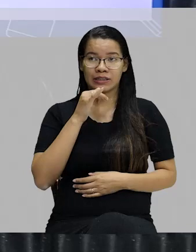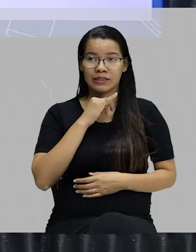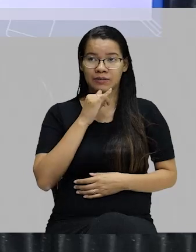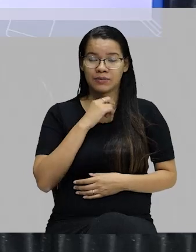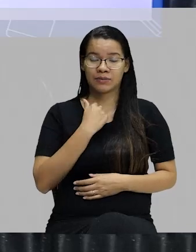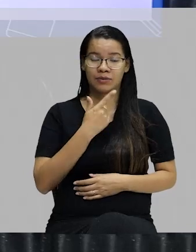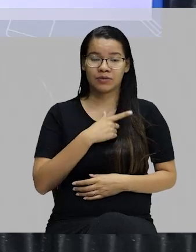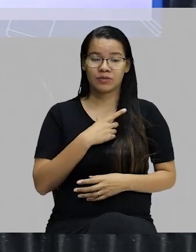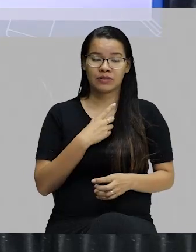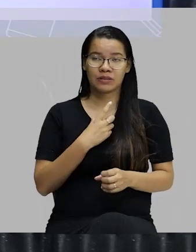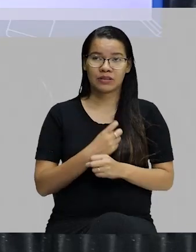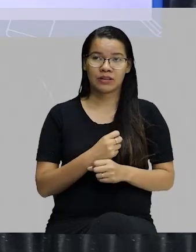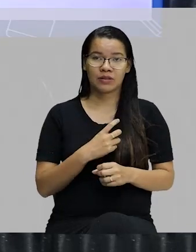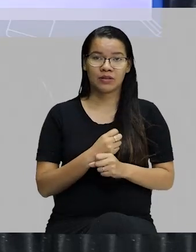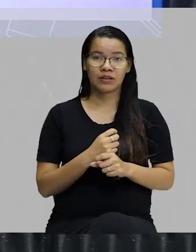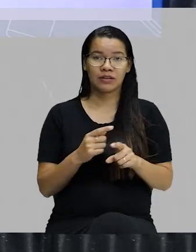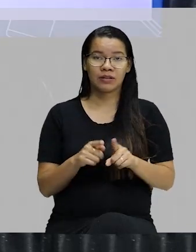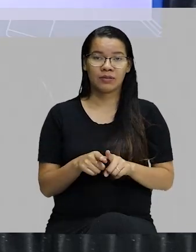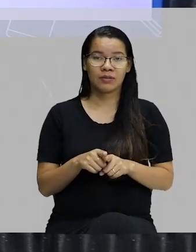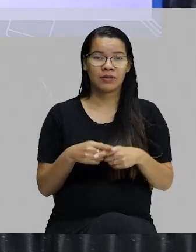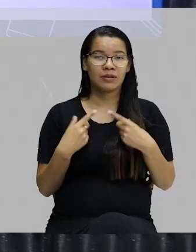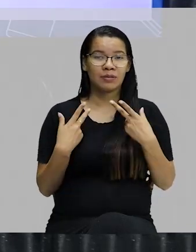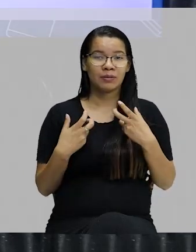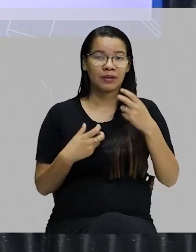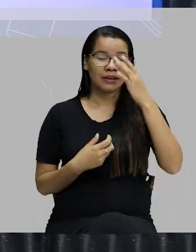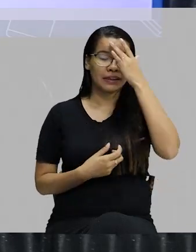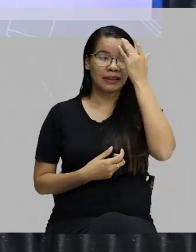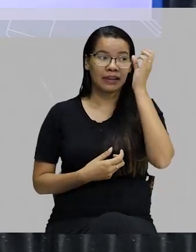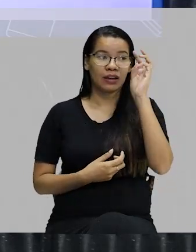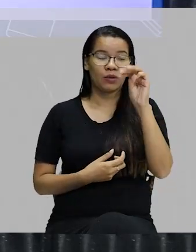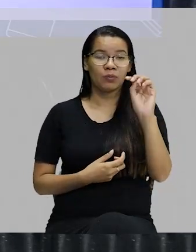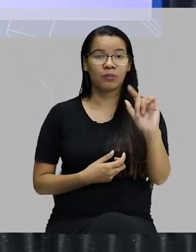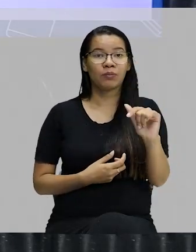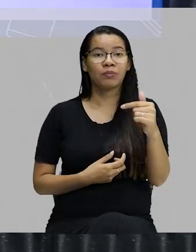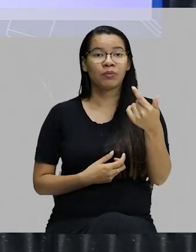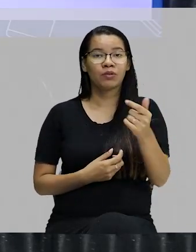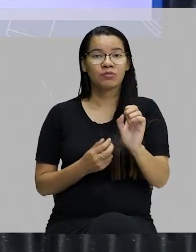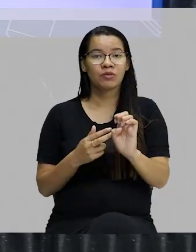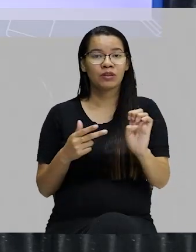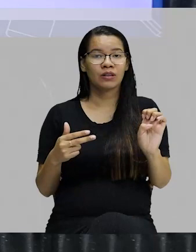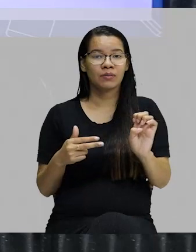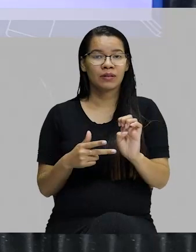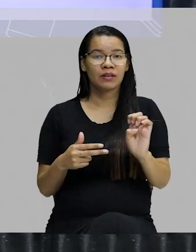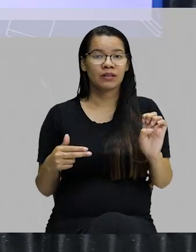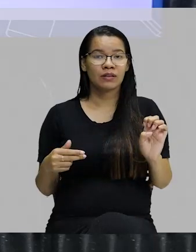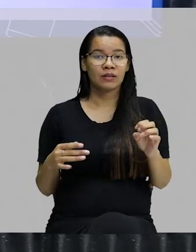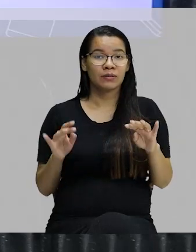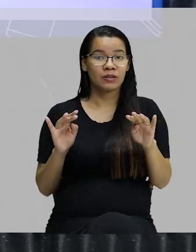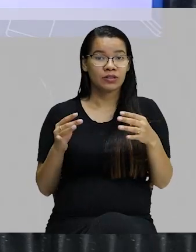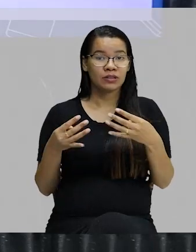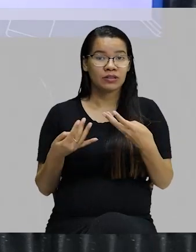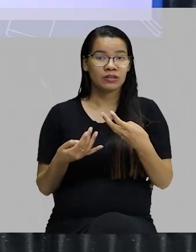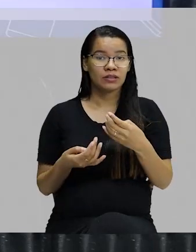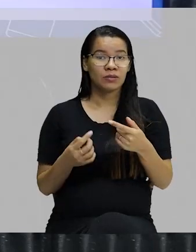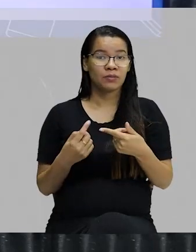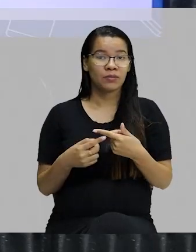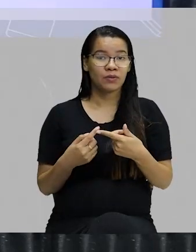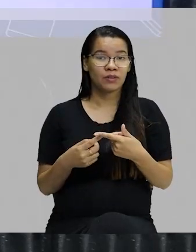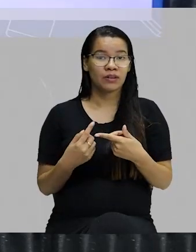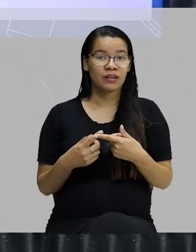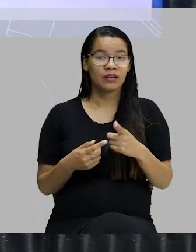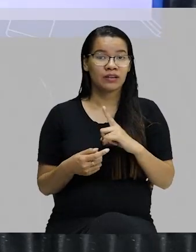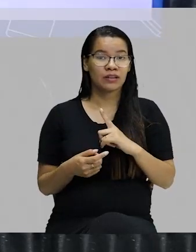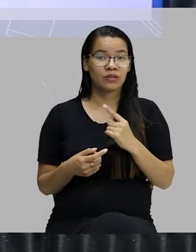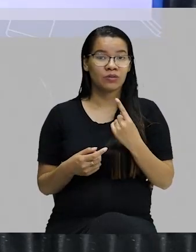gente calcular, né, identificar quem é o próximo elemento. Essa aqui, presta atenção, porque ela tem